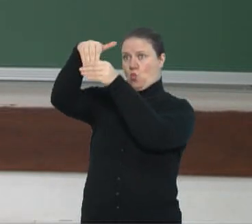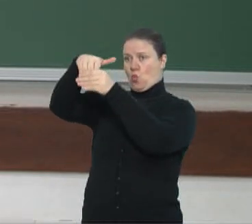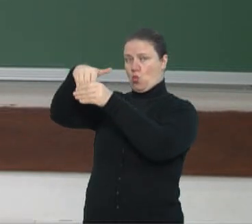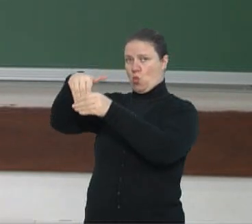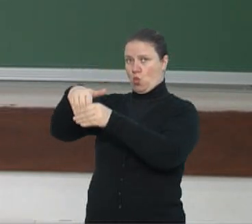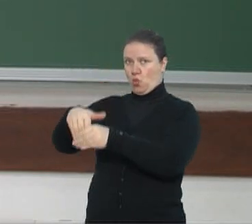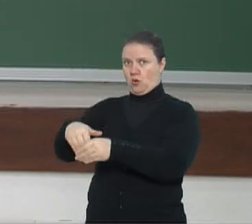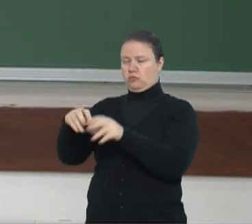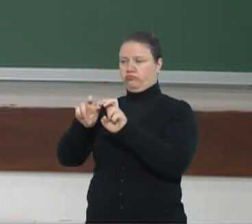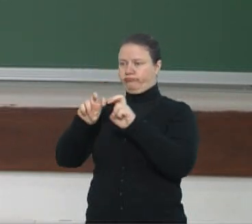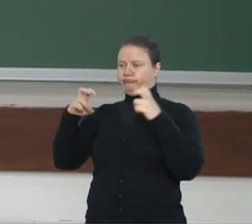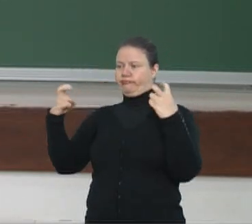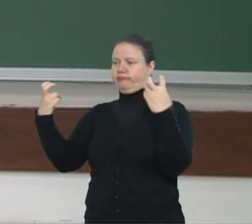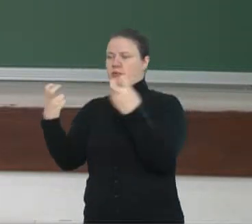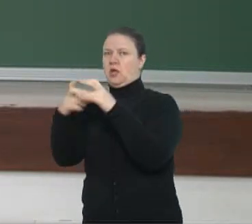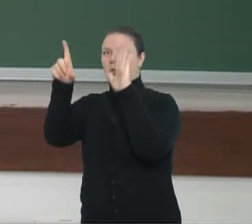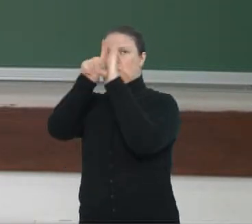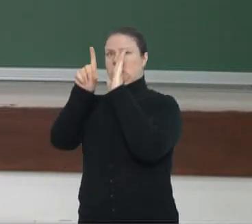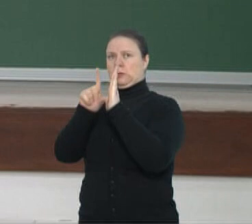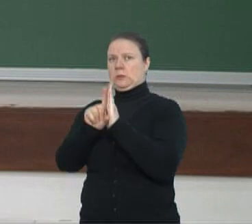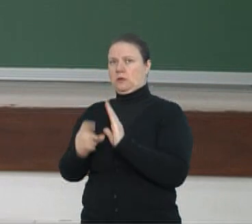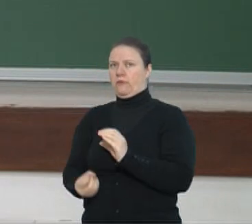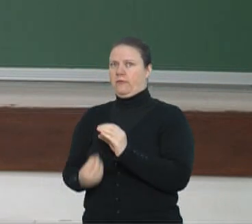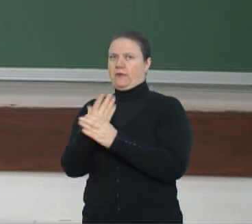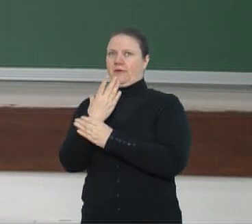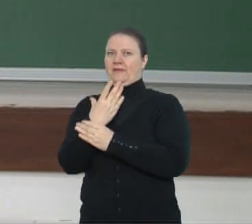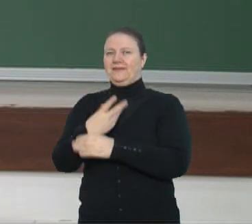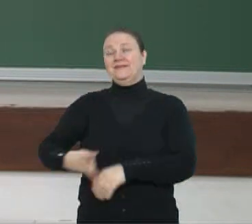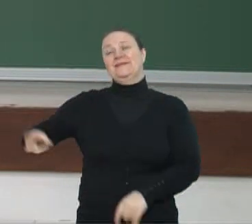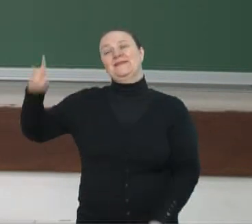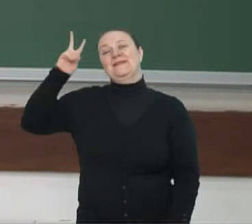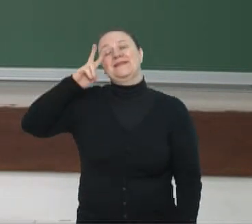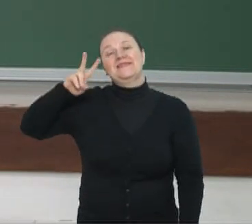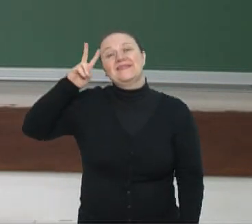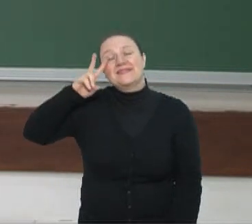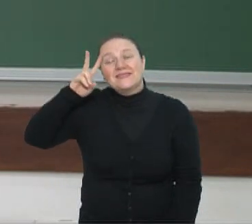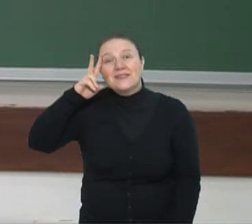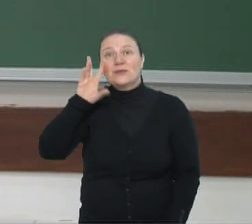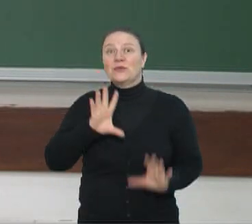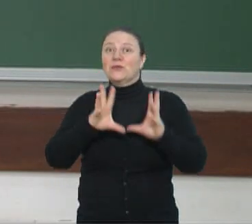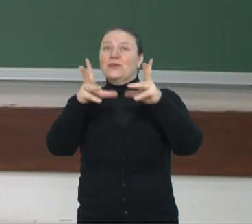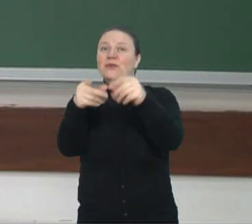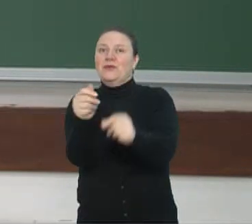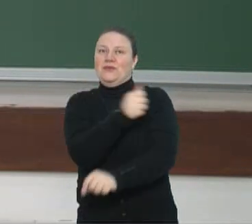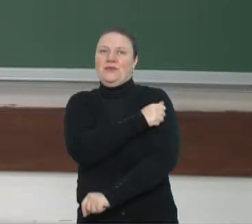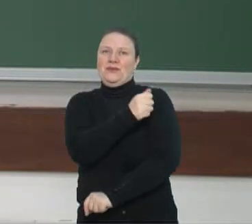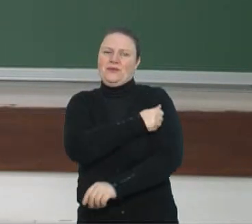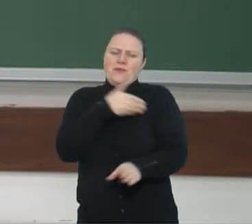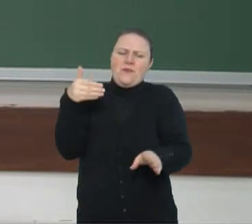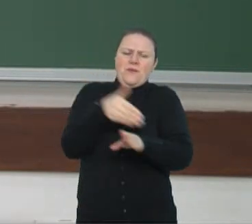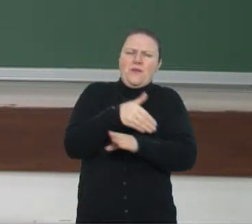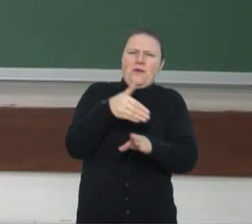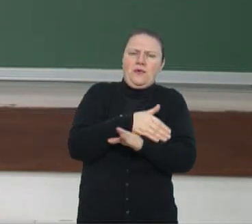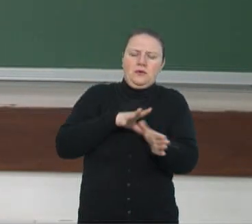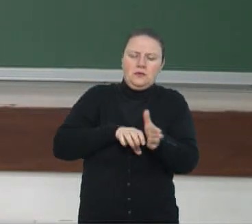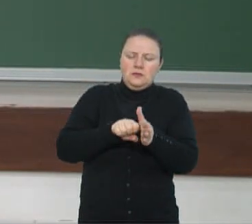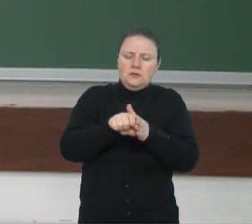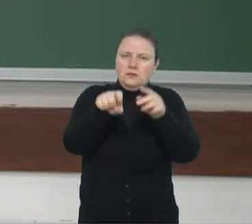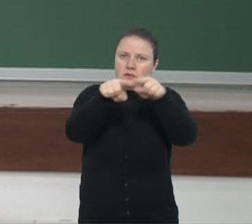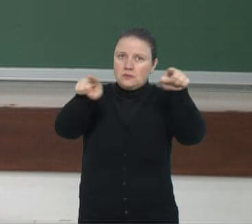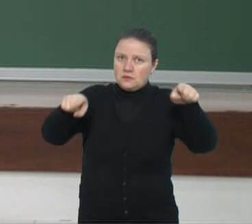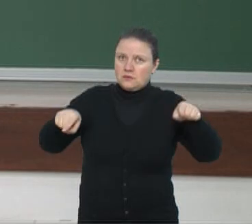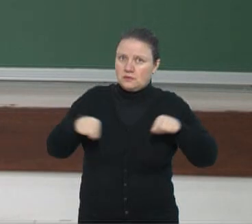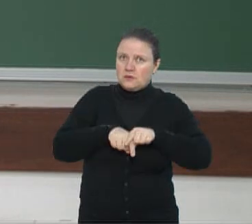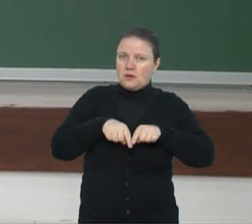de leis que protegessem eles. Então não se esqueçam aí todos os alunos novamente, falo para vocês, acessem o Google Class, respondam ali